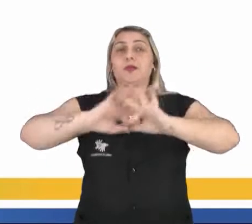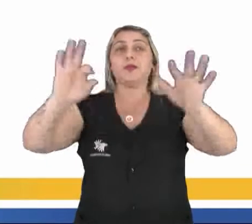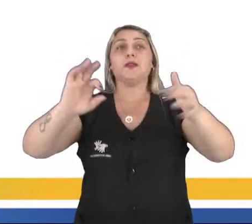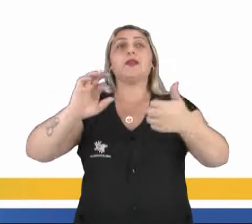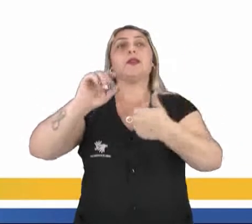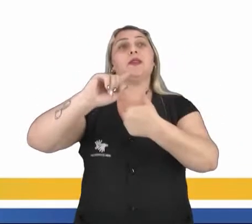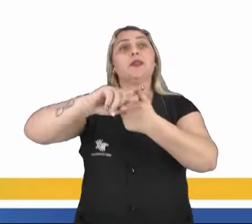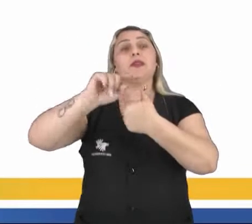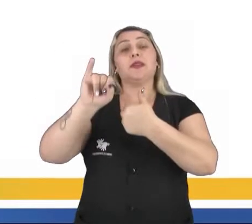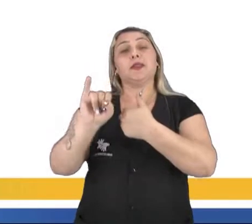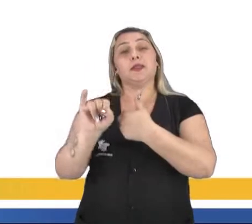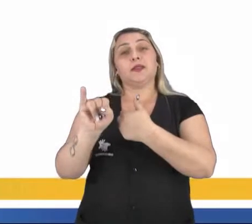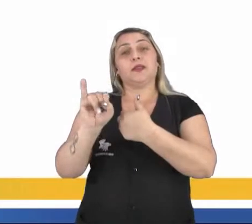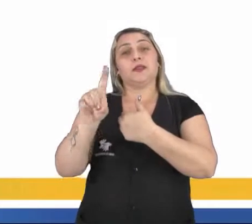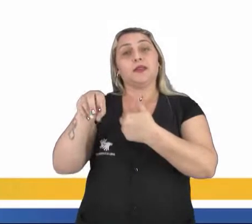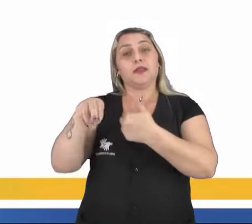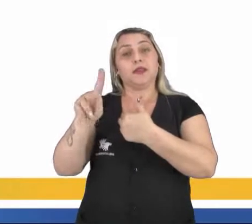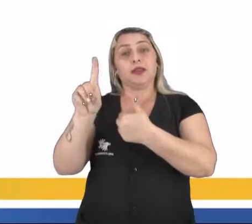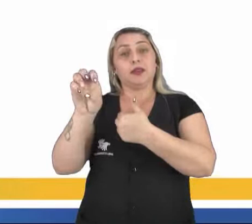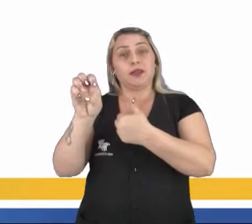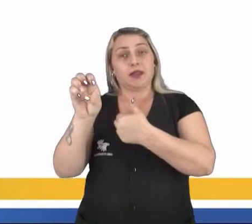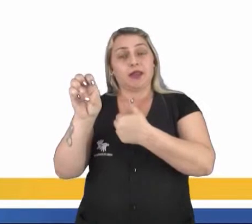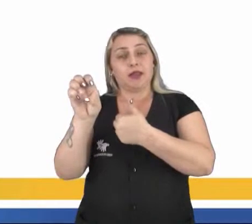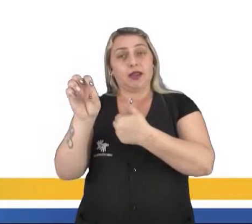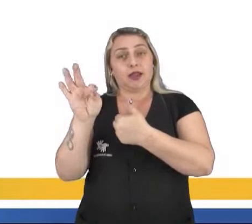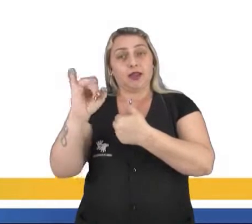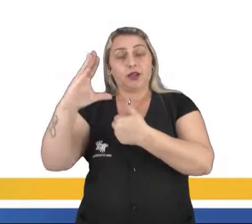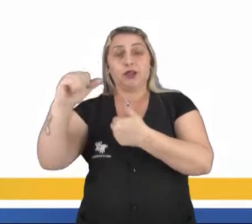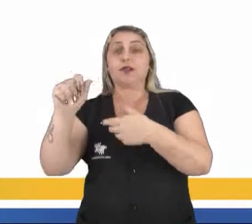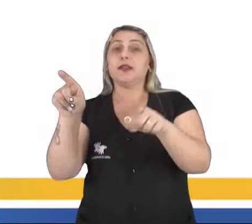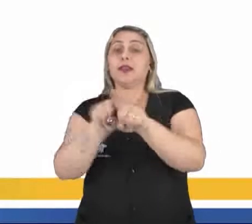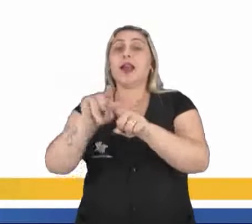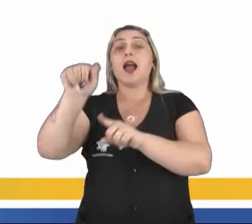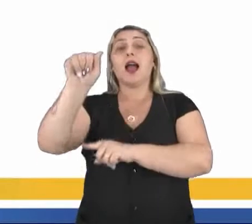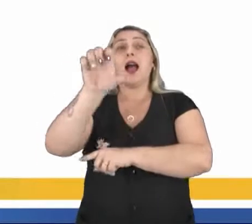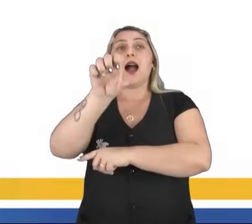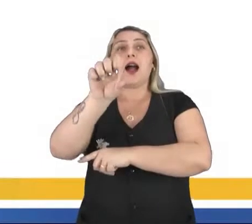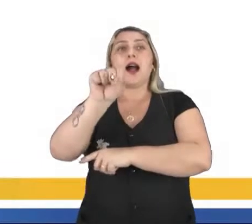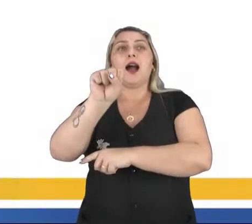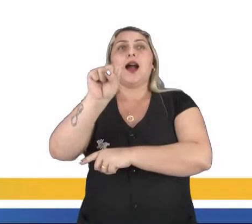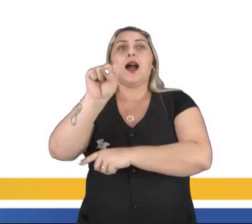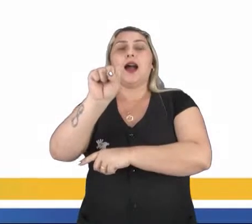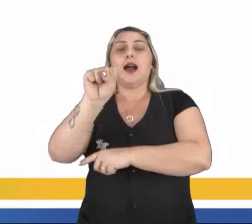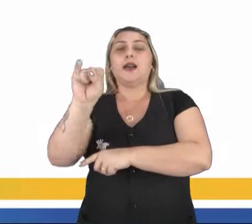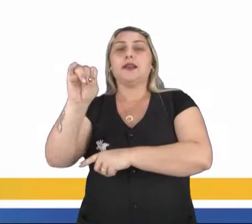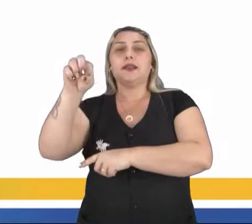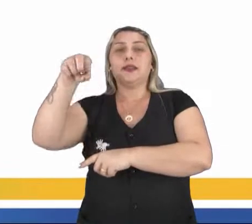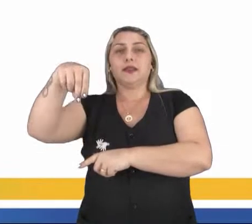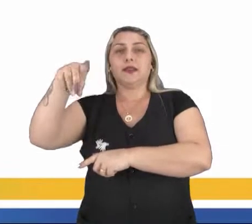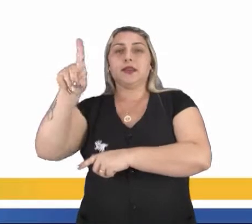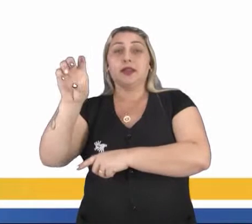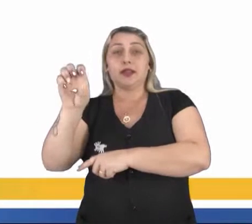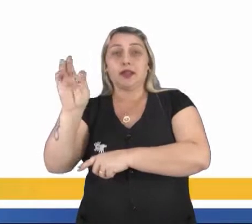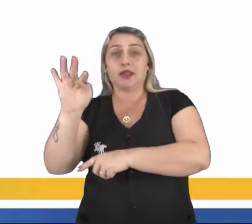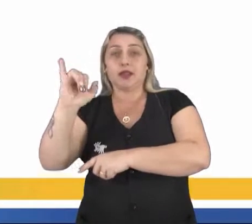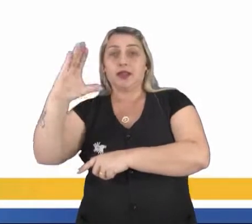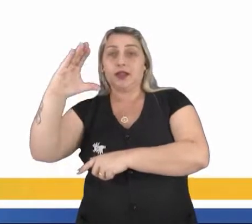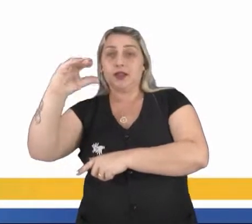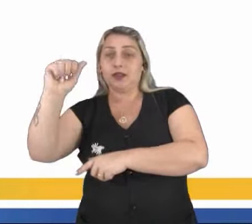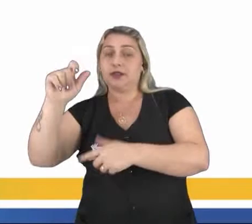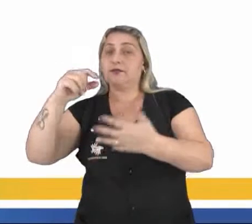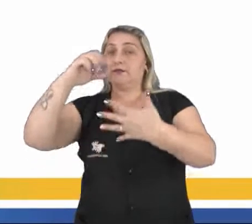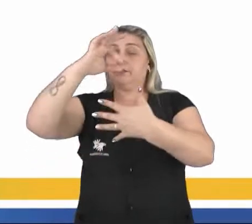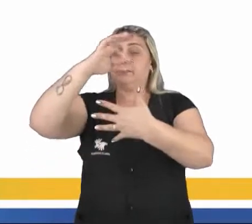em sindéticas e assindéticas. Então, elas têm essas duas classificações aí, tá bom?